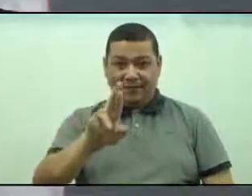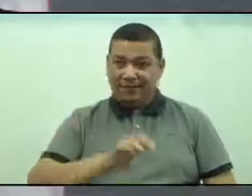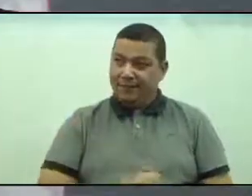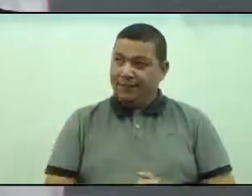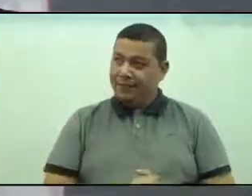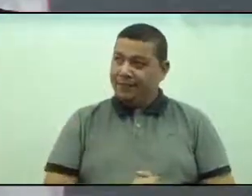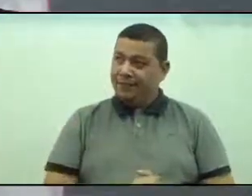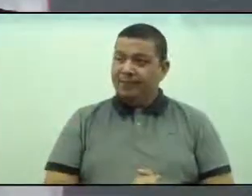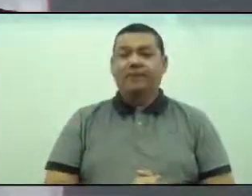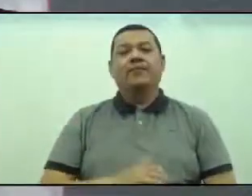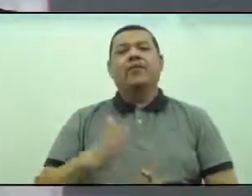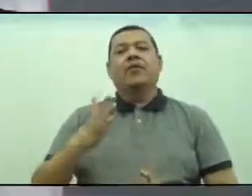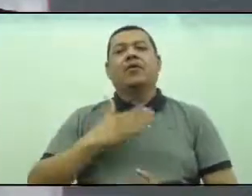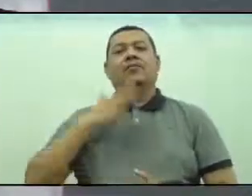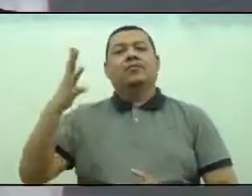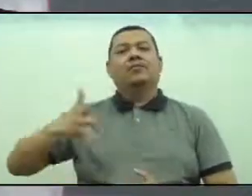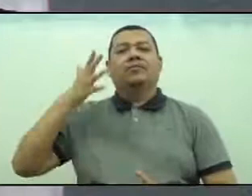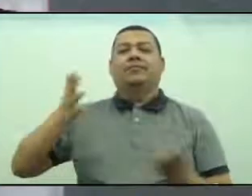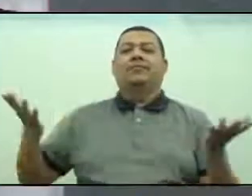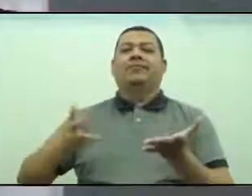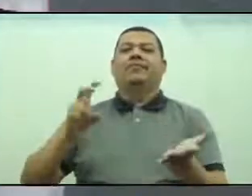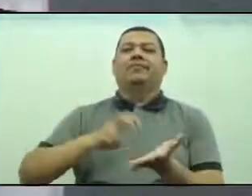Começar o pequeno discurso dessa manhã,